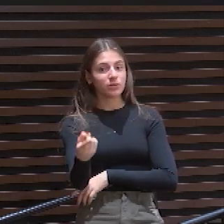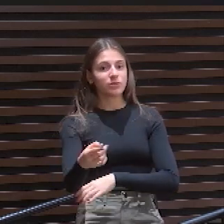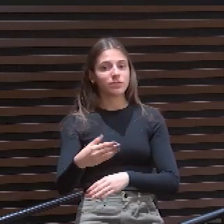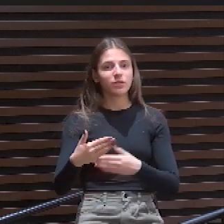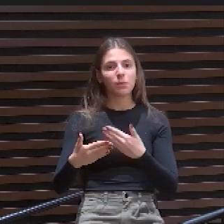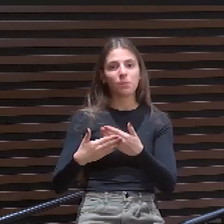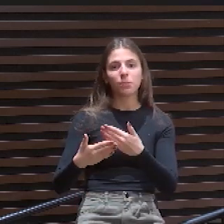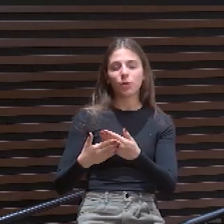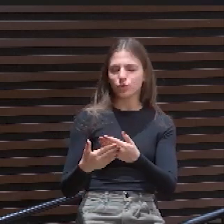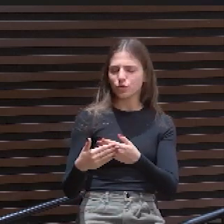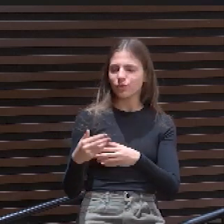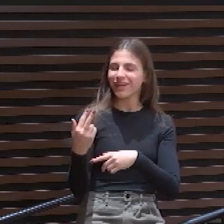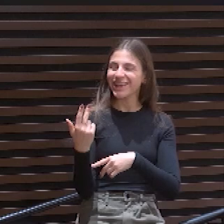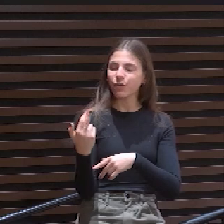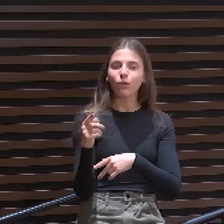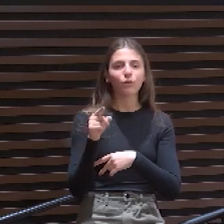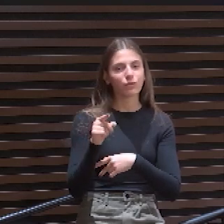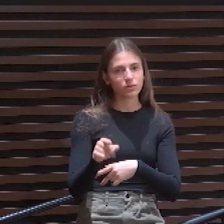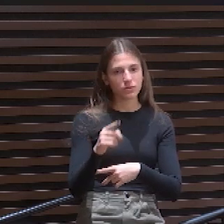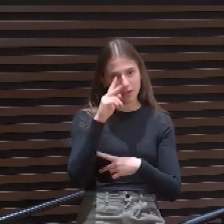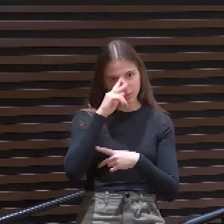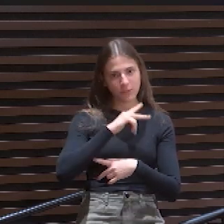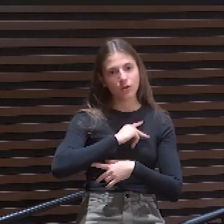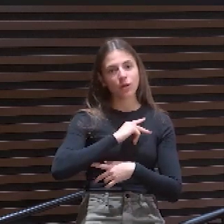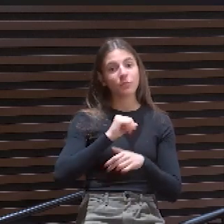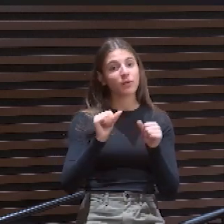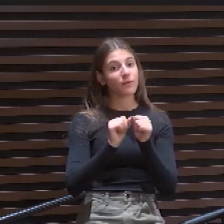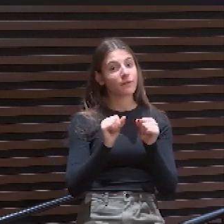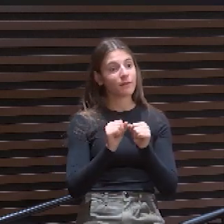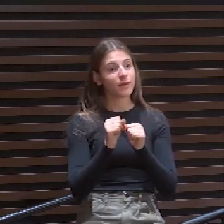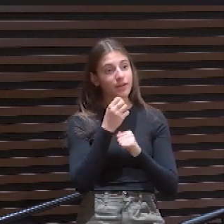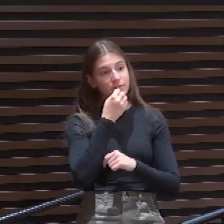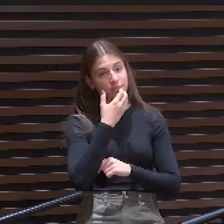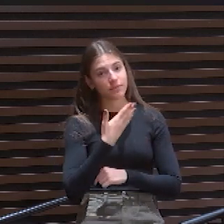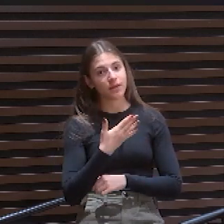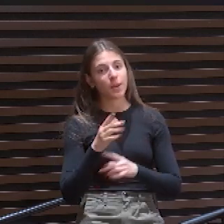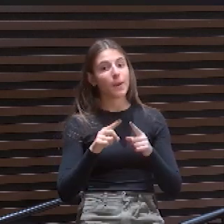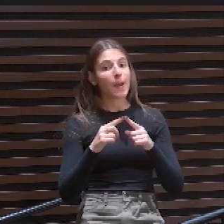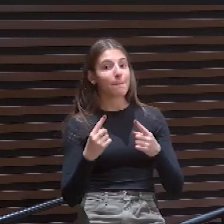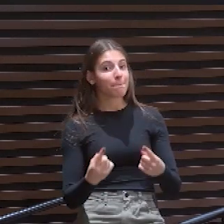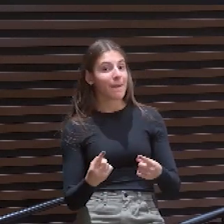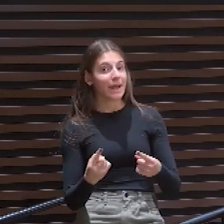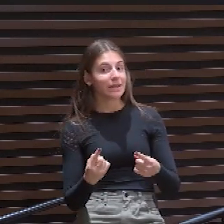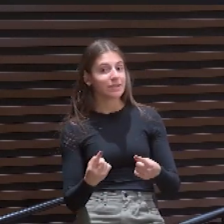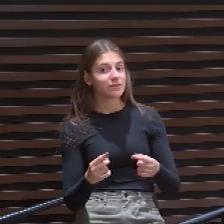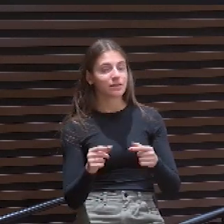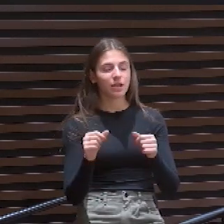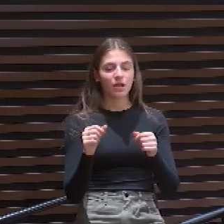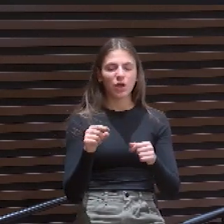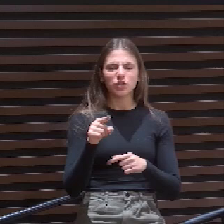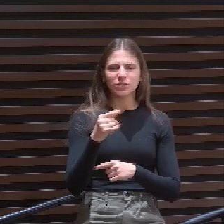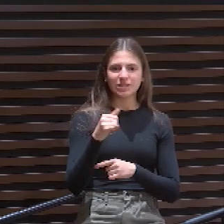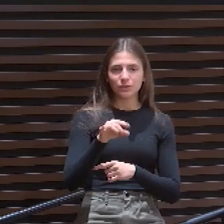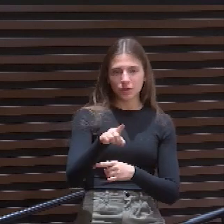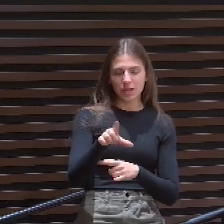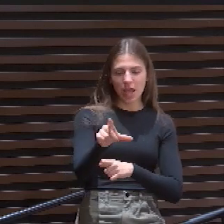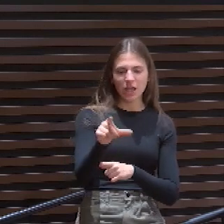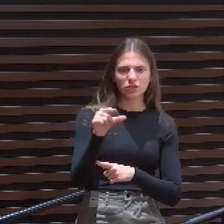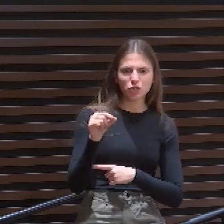a ti mesmo, fazeis bem. Se, todavia, fazeis acepção de